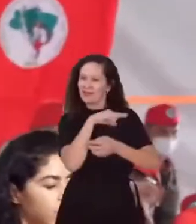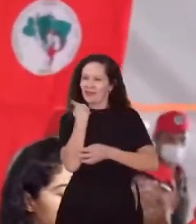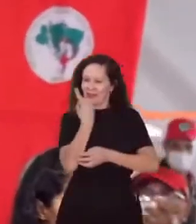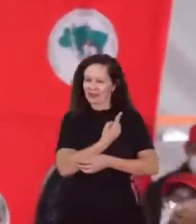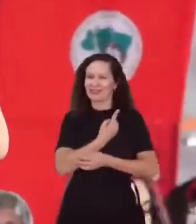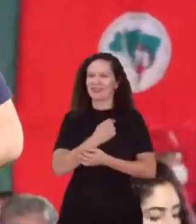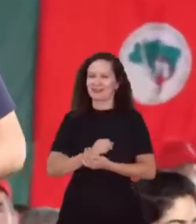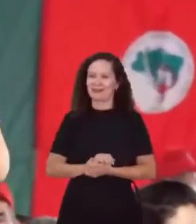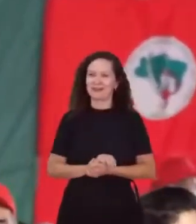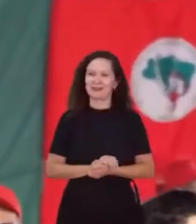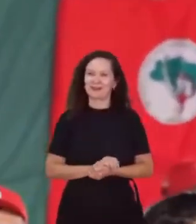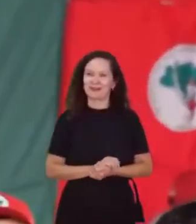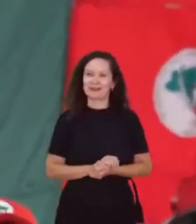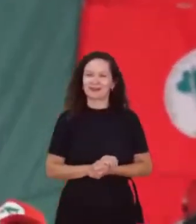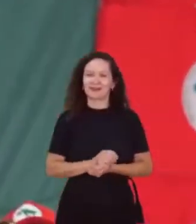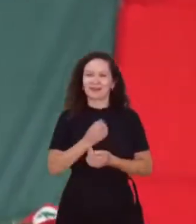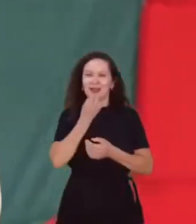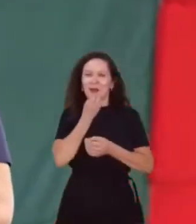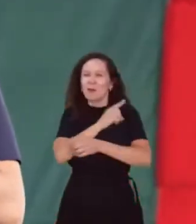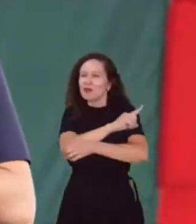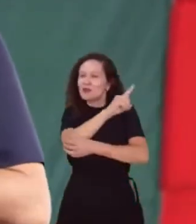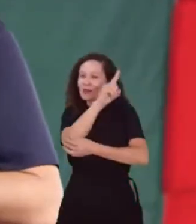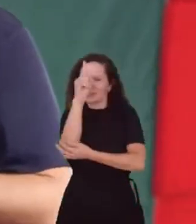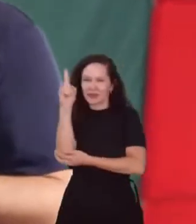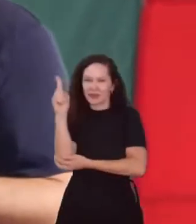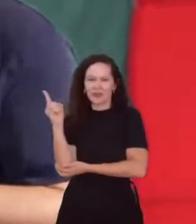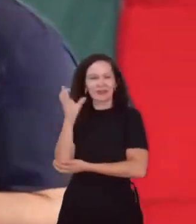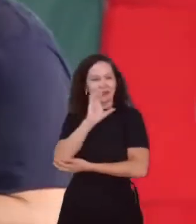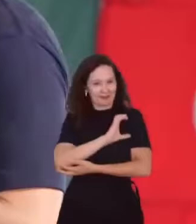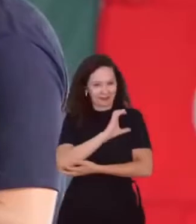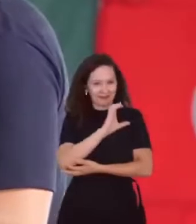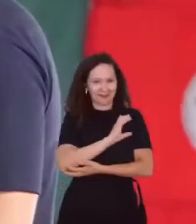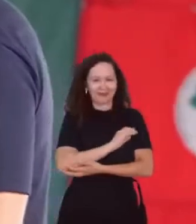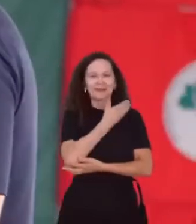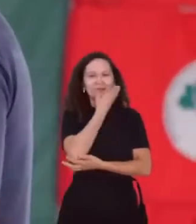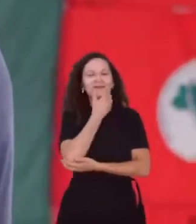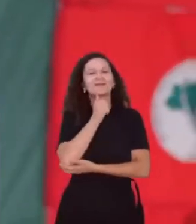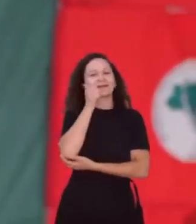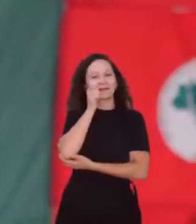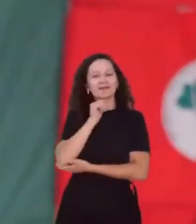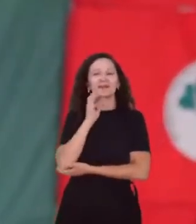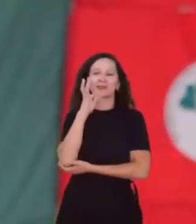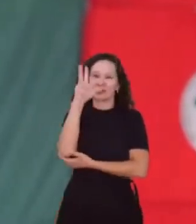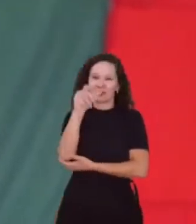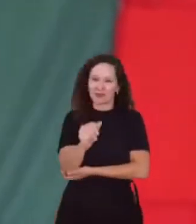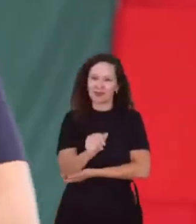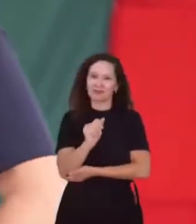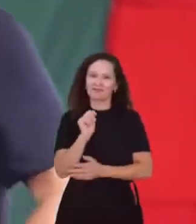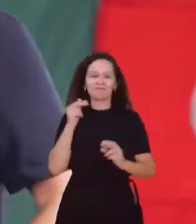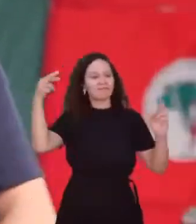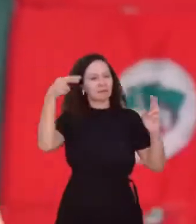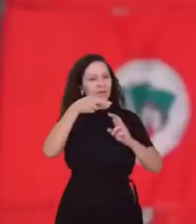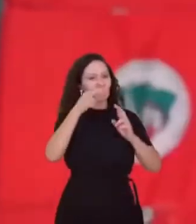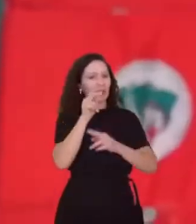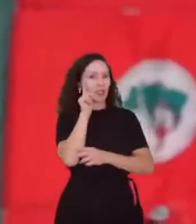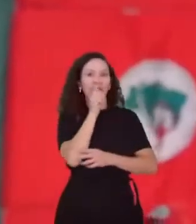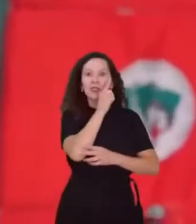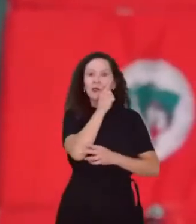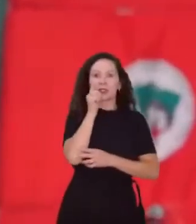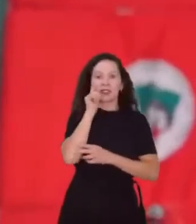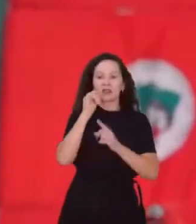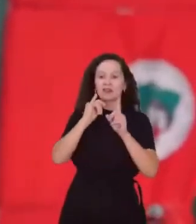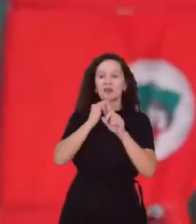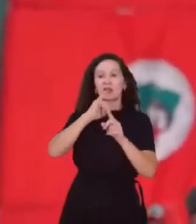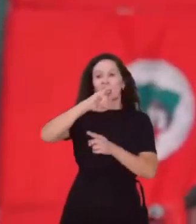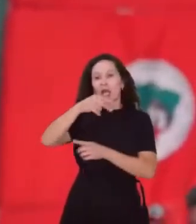Bom dia, companheiros e companheiras. Na figura aqui da Gleise, da Janja e da Bela Gil,